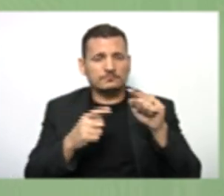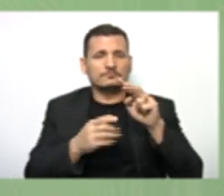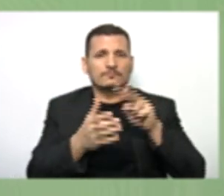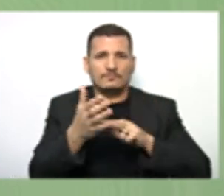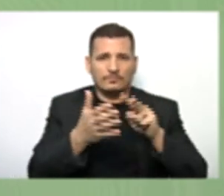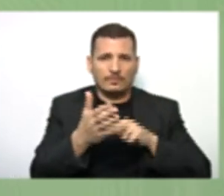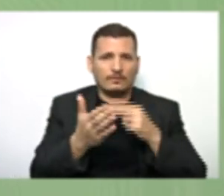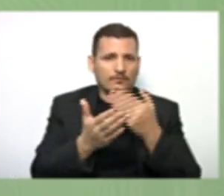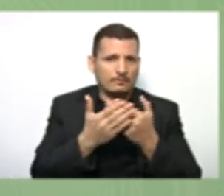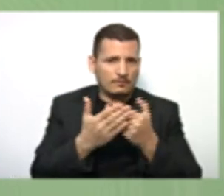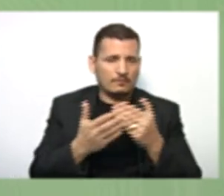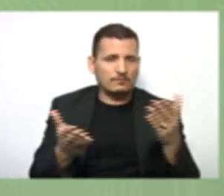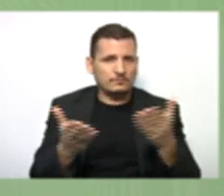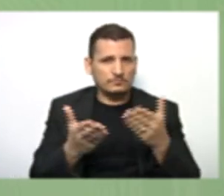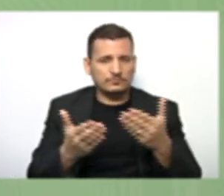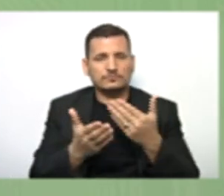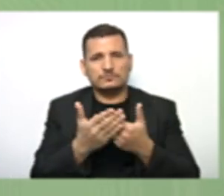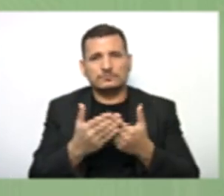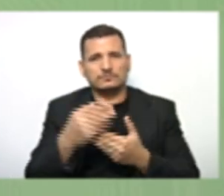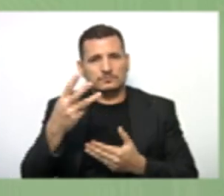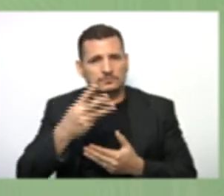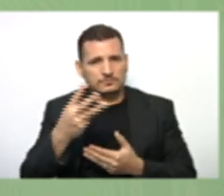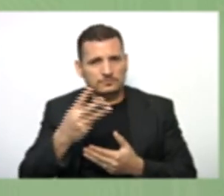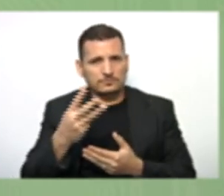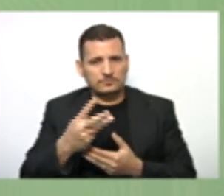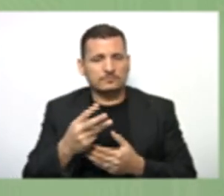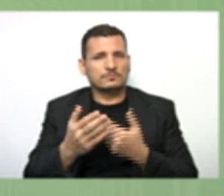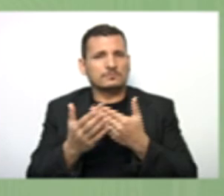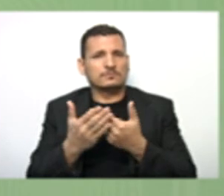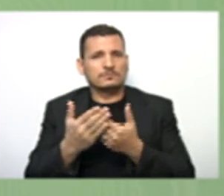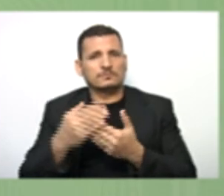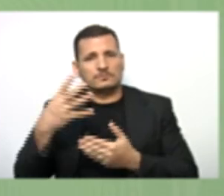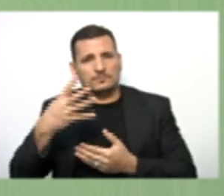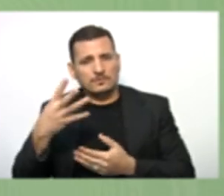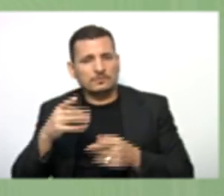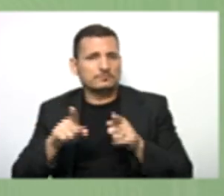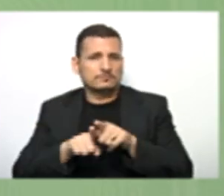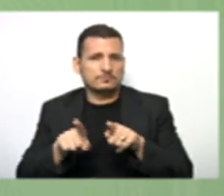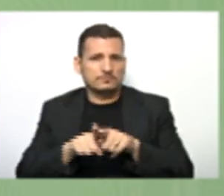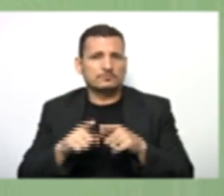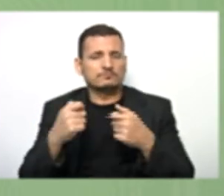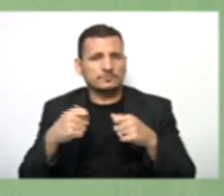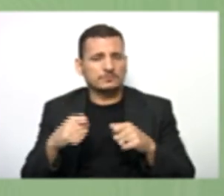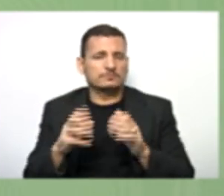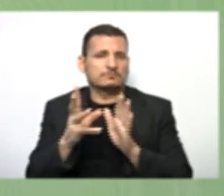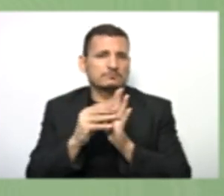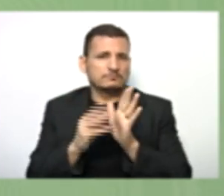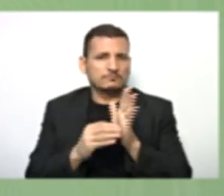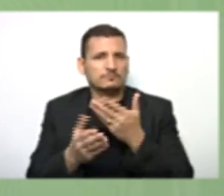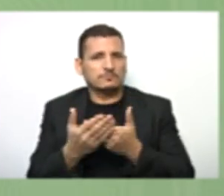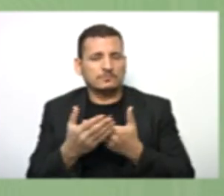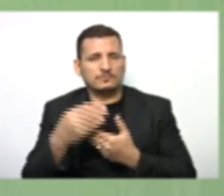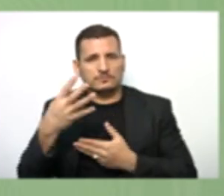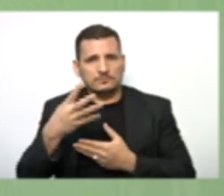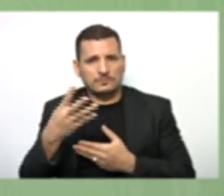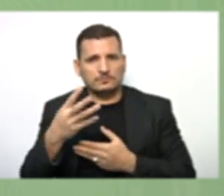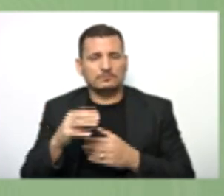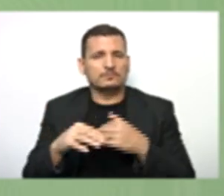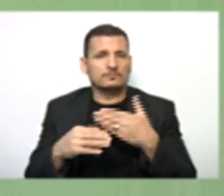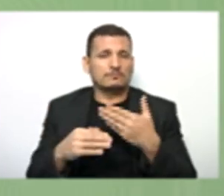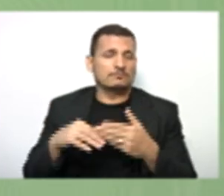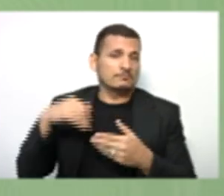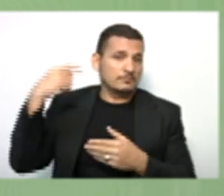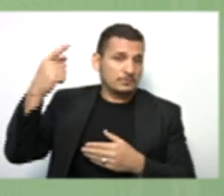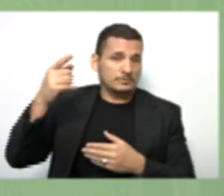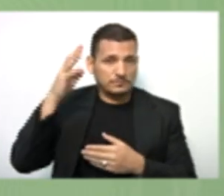de hoje, a aula 3, né? E a aula 4 também vocês vão precisar do conteúdo da aula 4. Então, na nossa